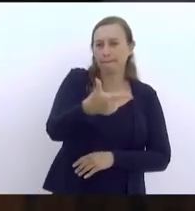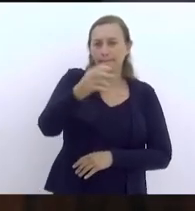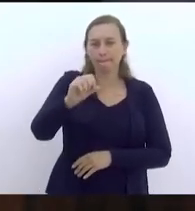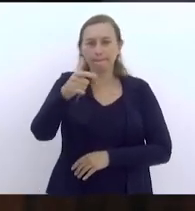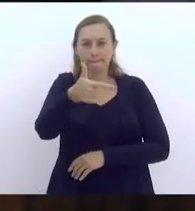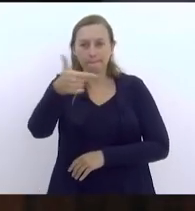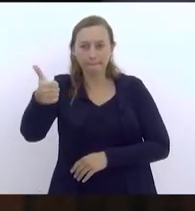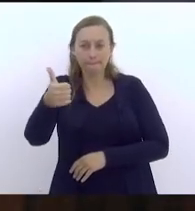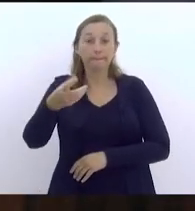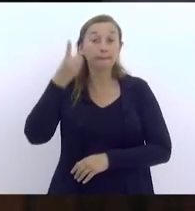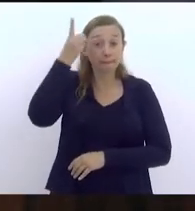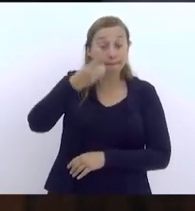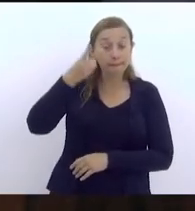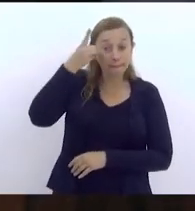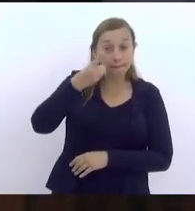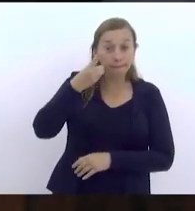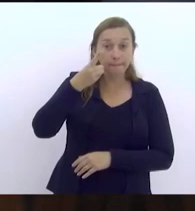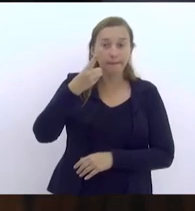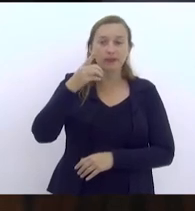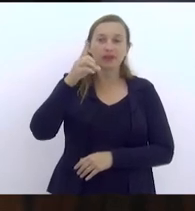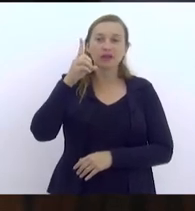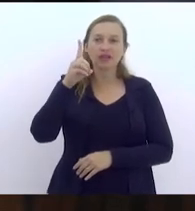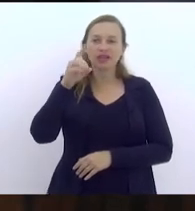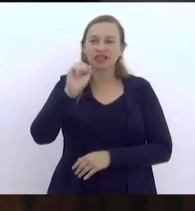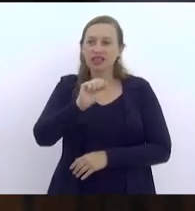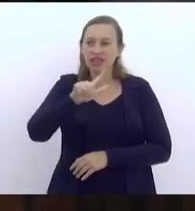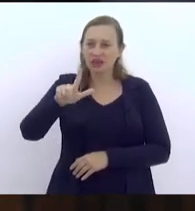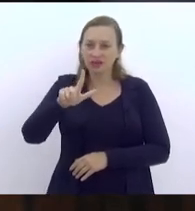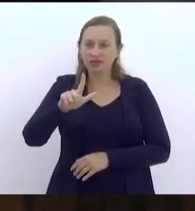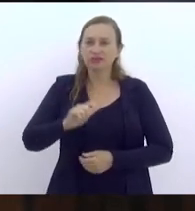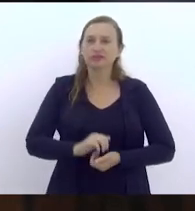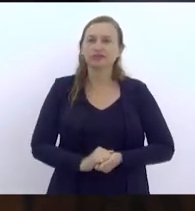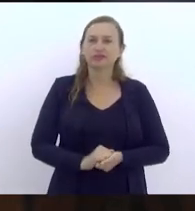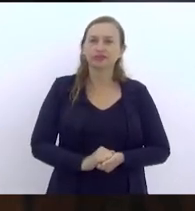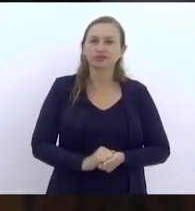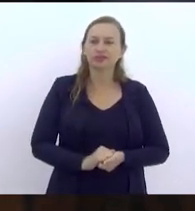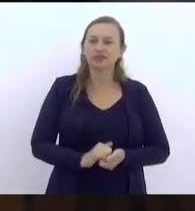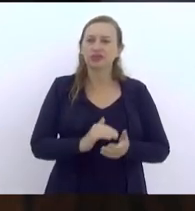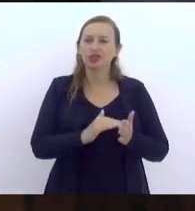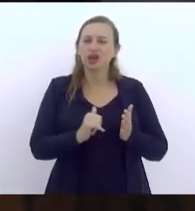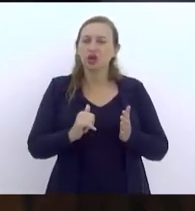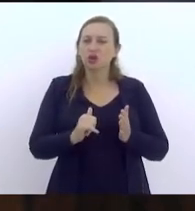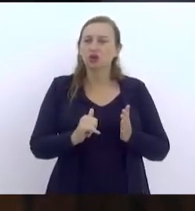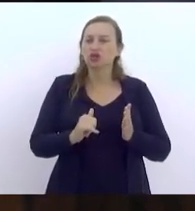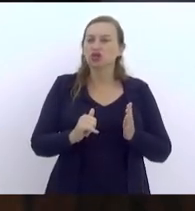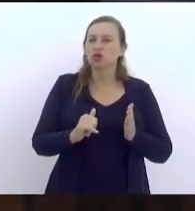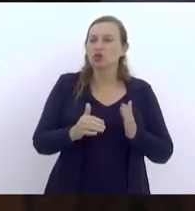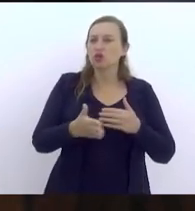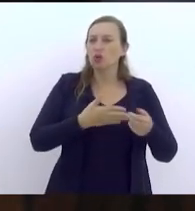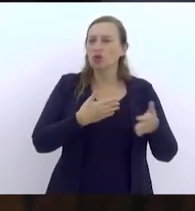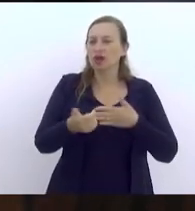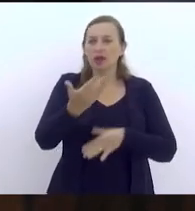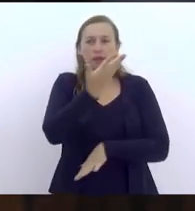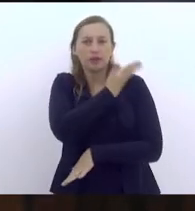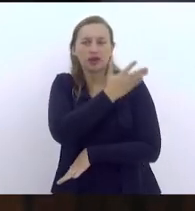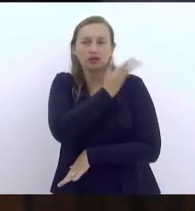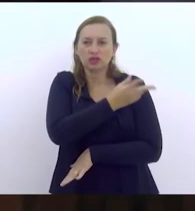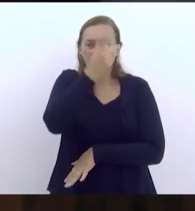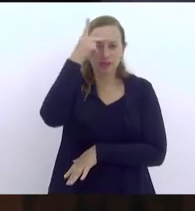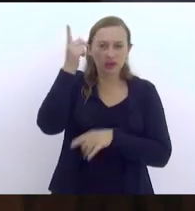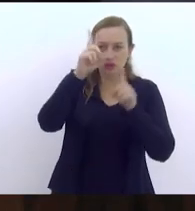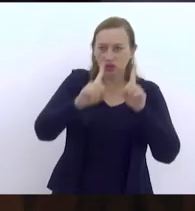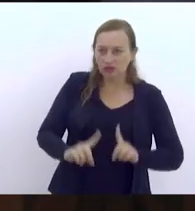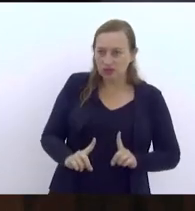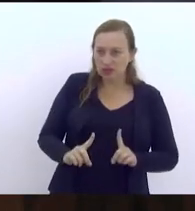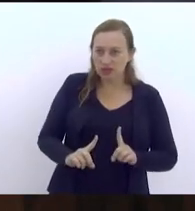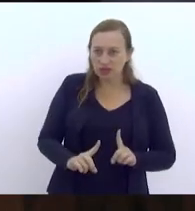3684/2021, de autoria do deputado Daniel Libreiron, que veda qualquer discriminação a pessoas com deficiência